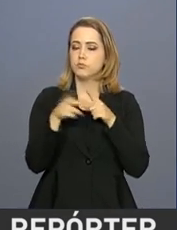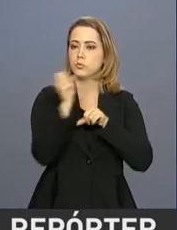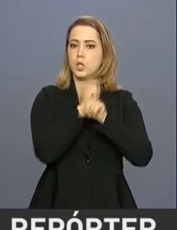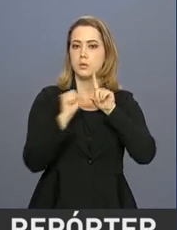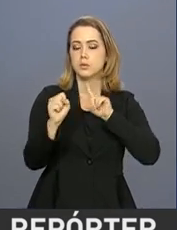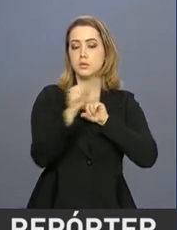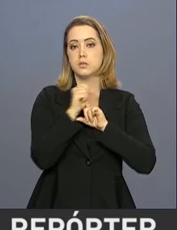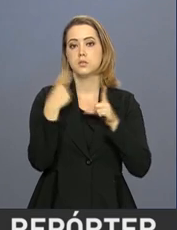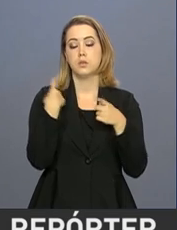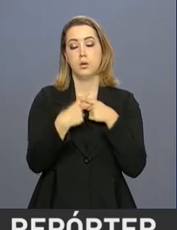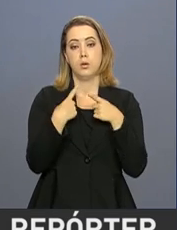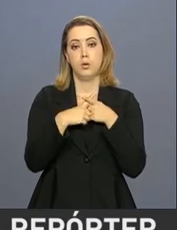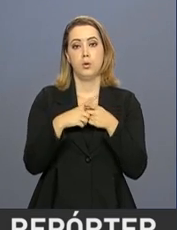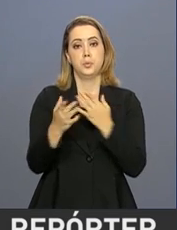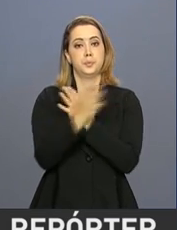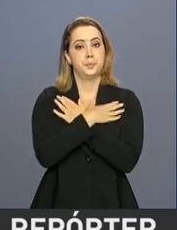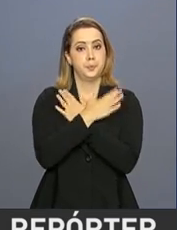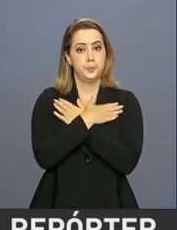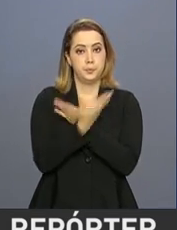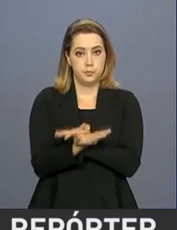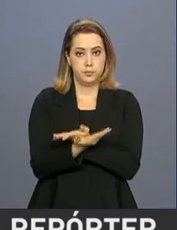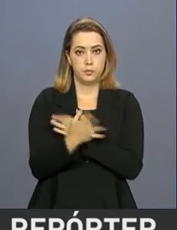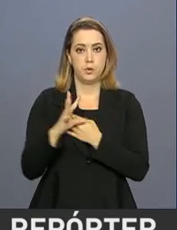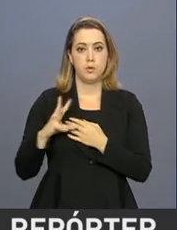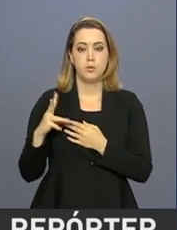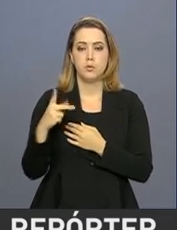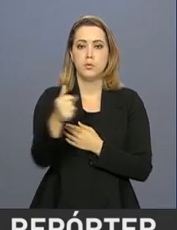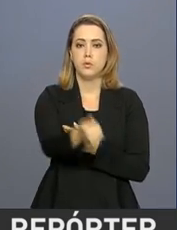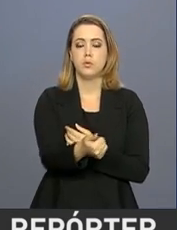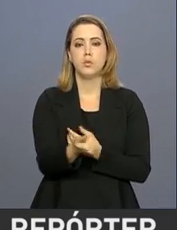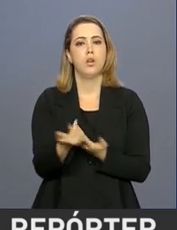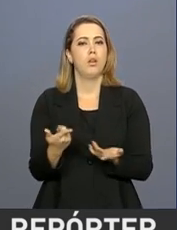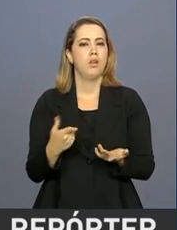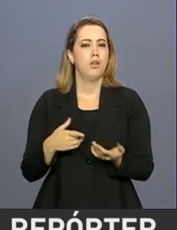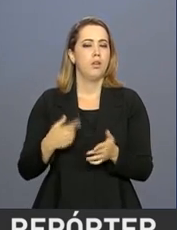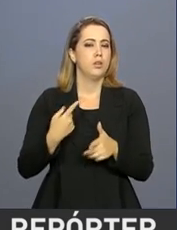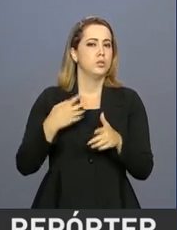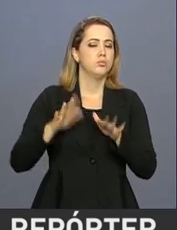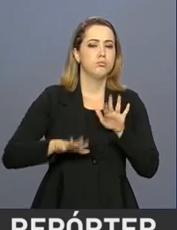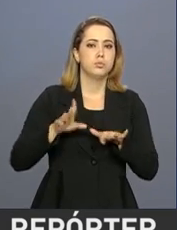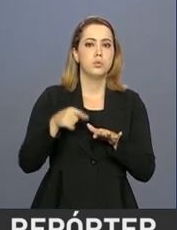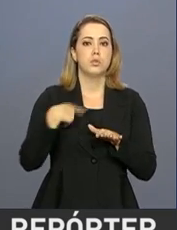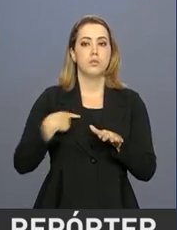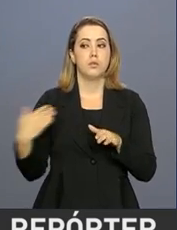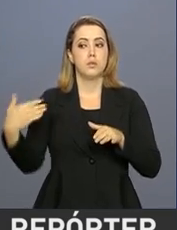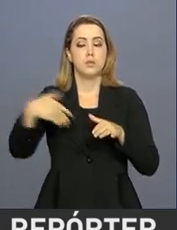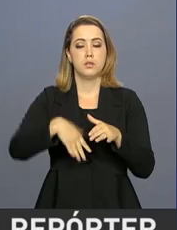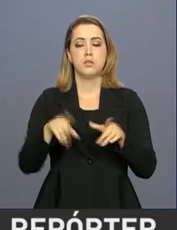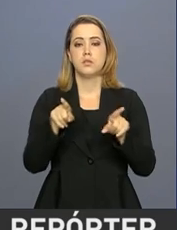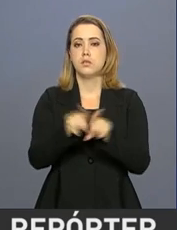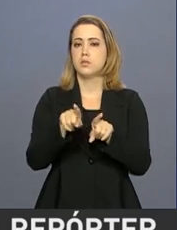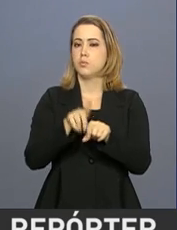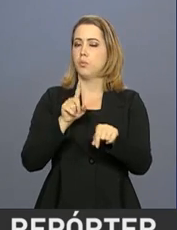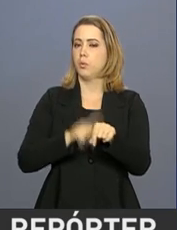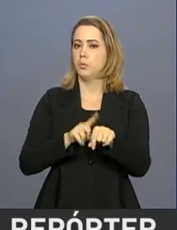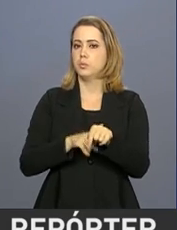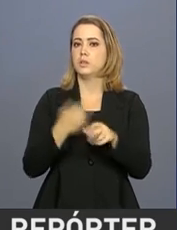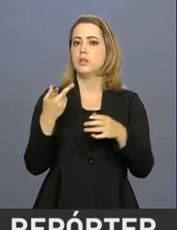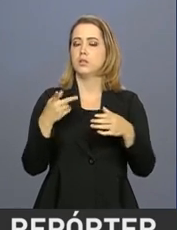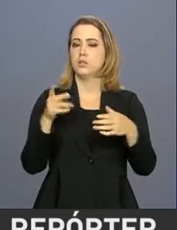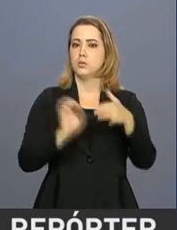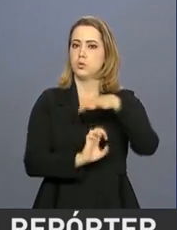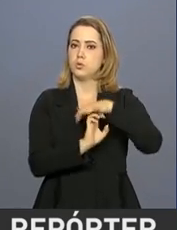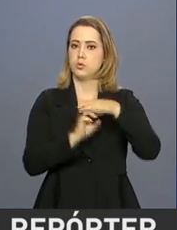em função do desemprego. E muito do desemprego vem precisamente nessa área petrolífera. Não é? Nós sabemos desses dramas